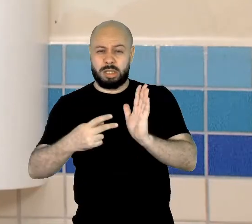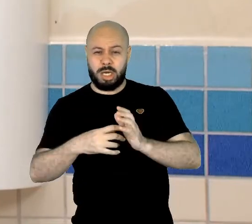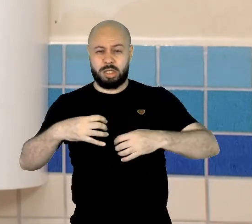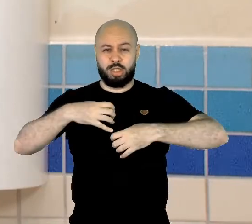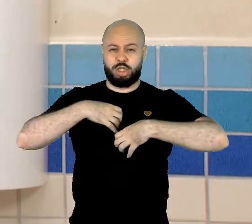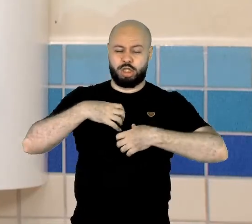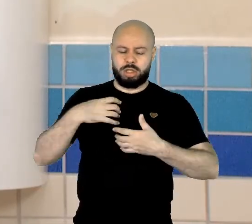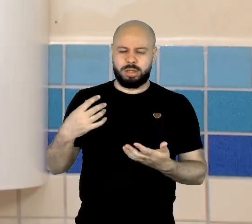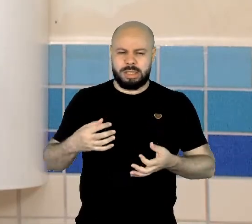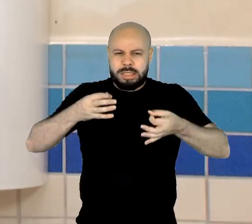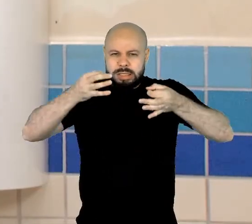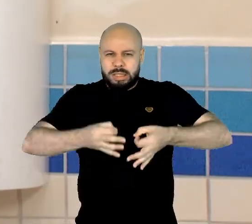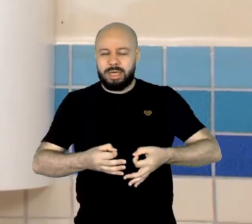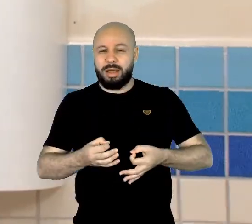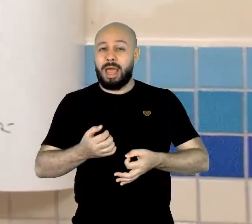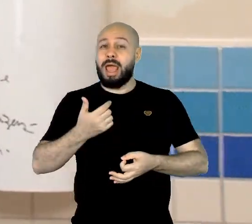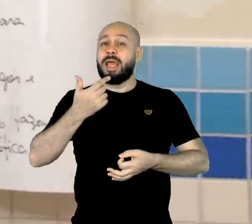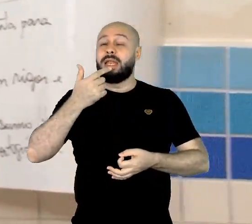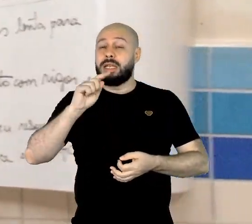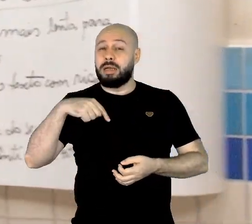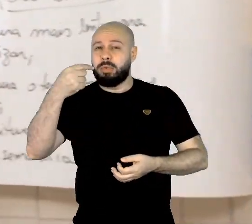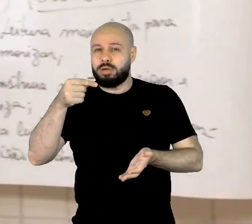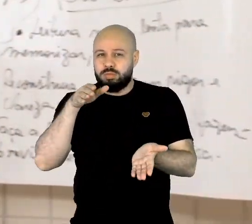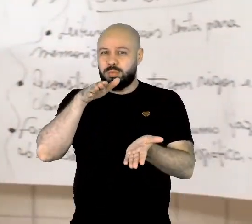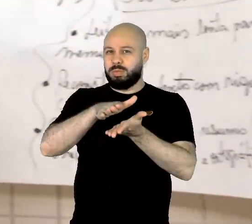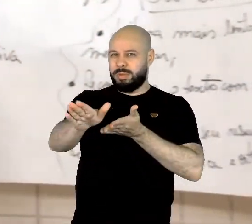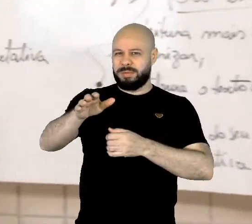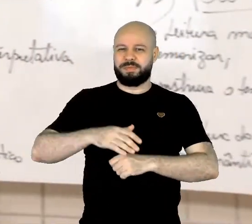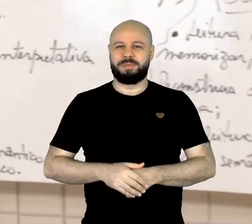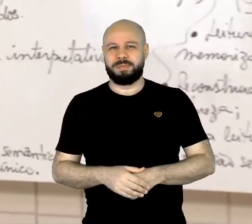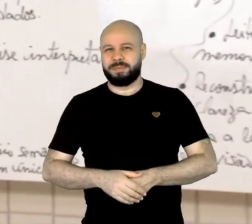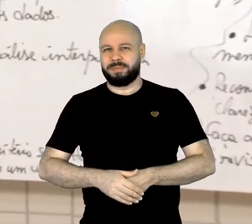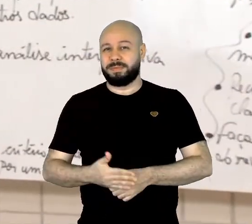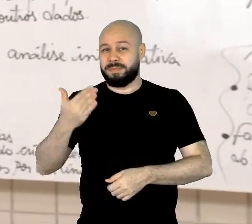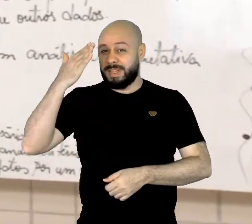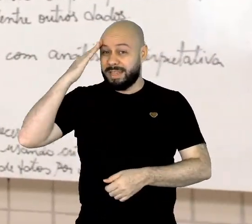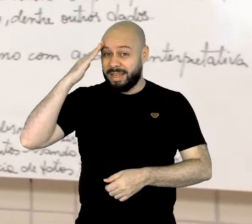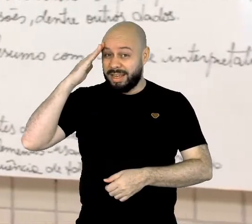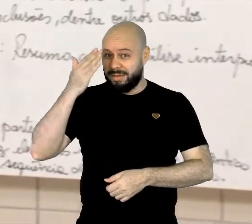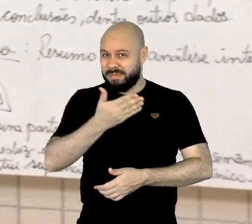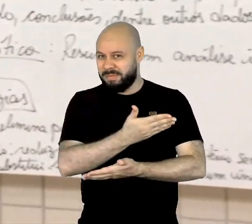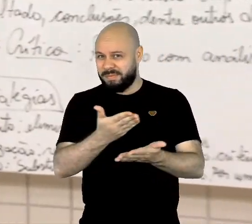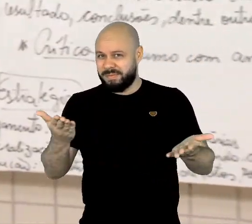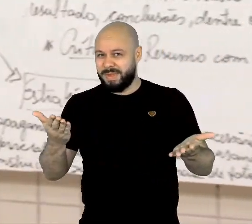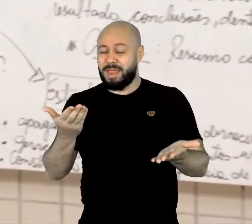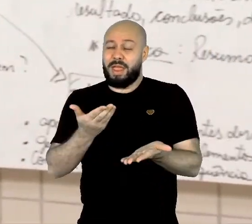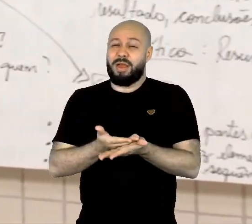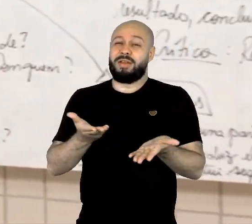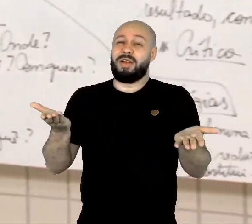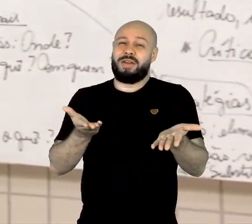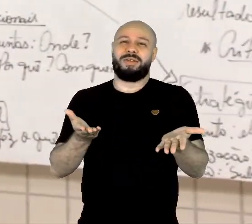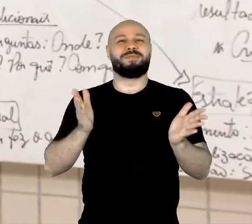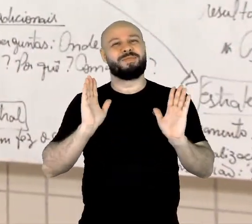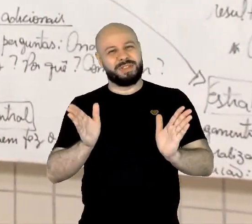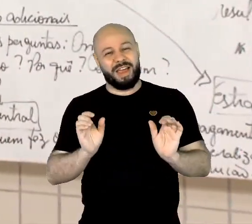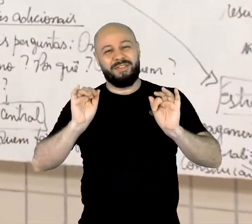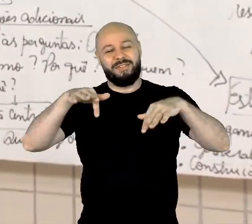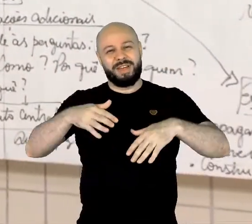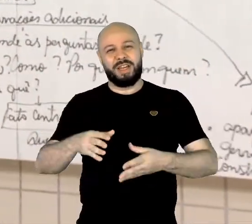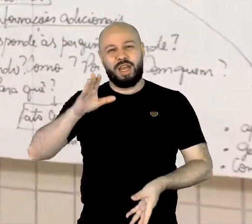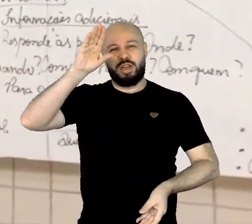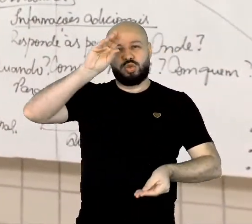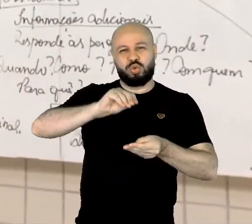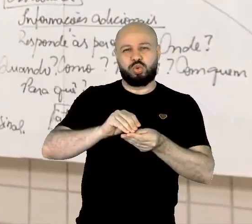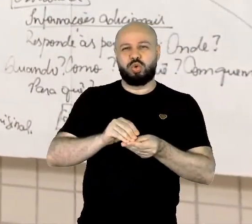possa publicar o seu texto, tá bom, alunos? Compreendido? Essa foi a nossa aula de hoje, nós falamos sobre resumo, conhecemos